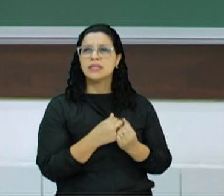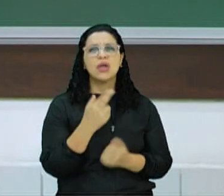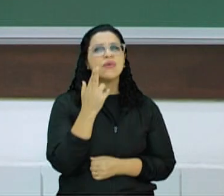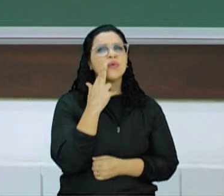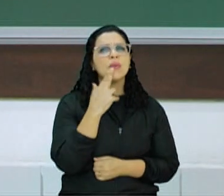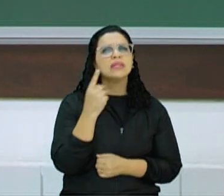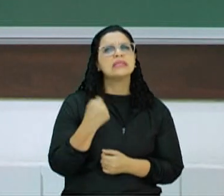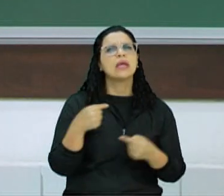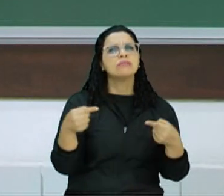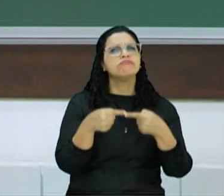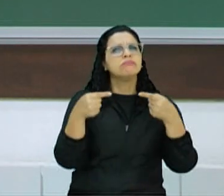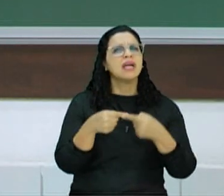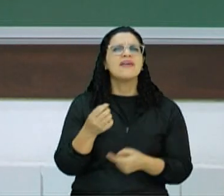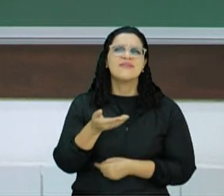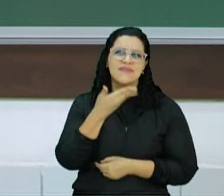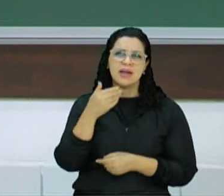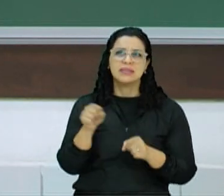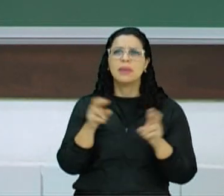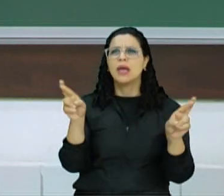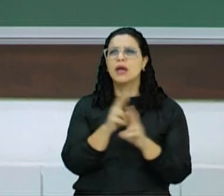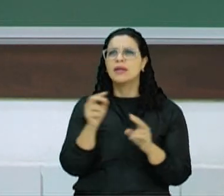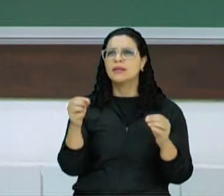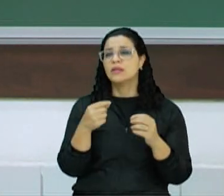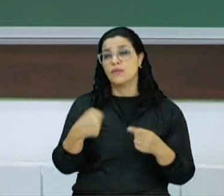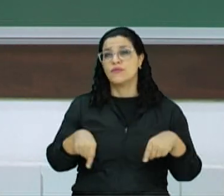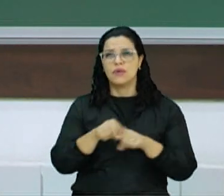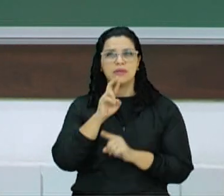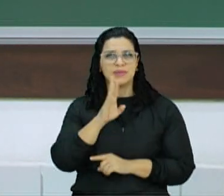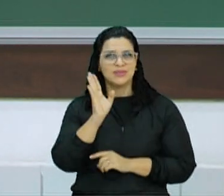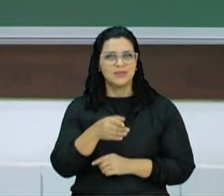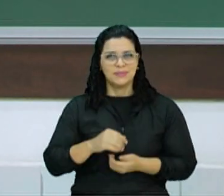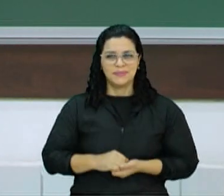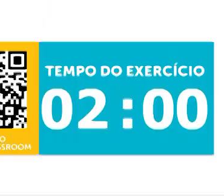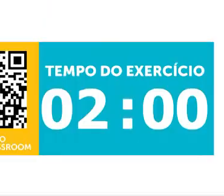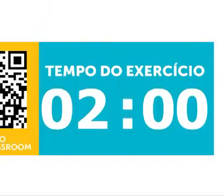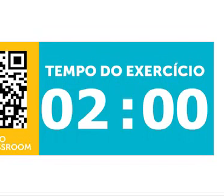fumante? Essa é bem fácil, né? Relaciona lá que nós já voltamos com a resposta.